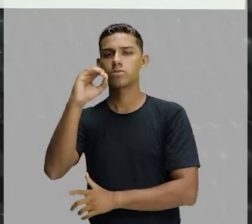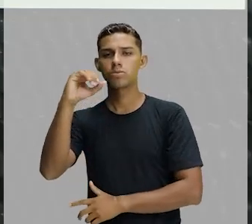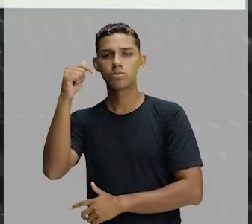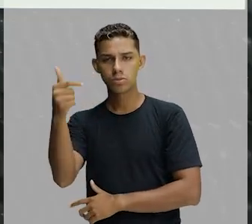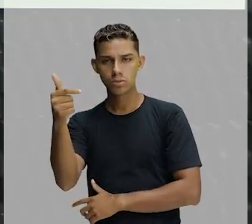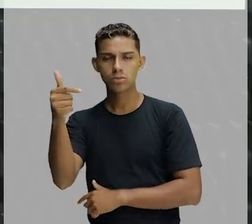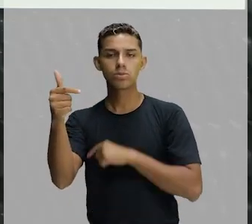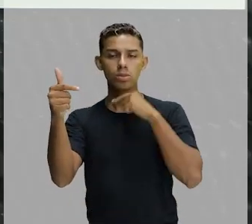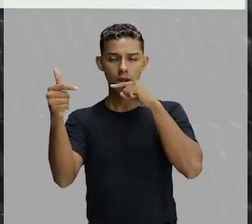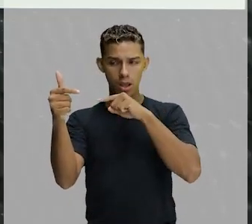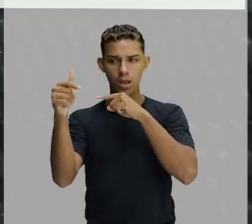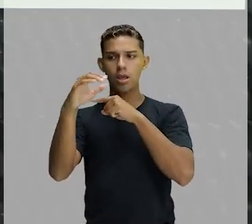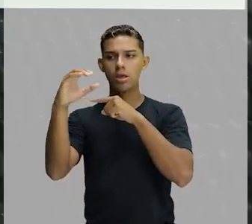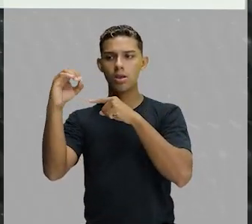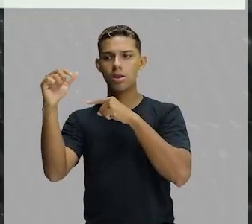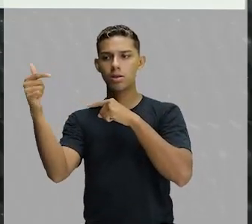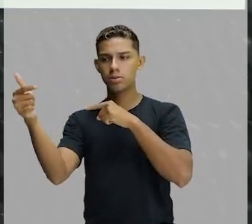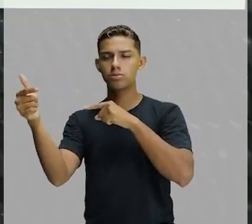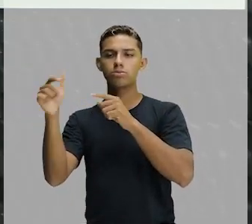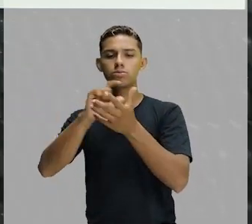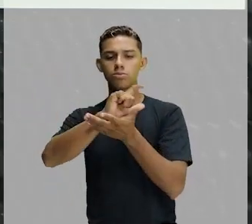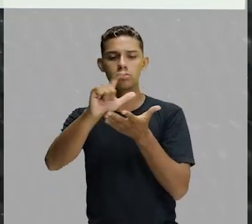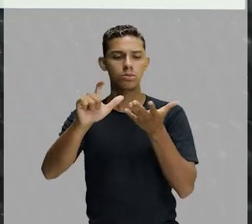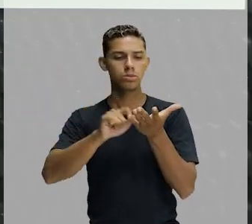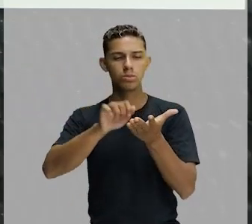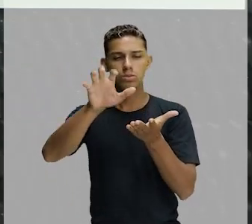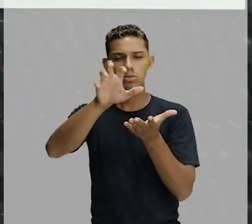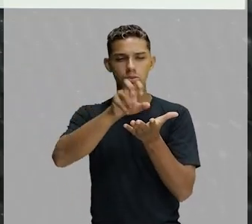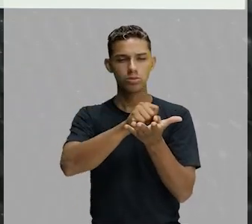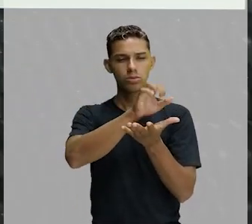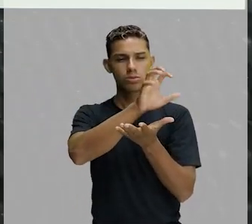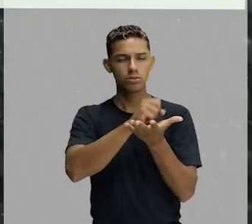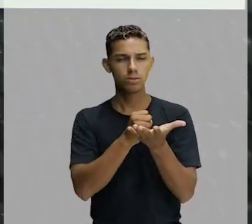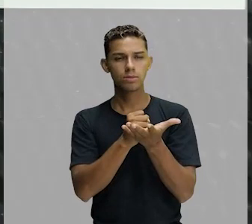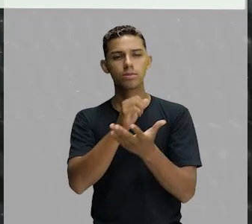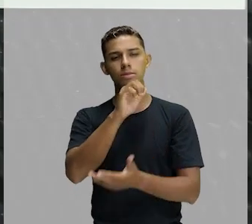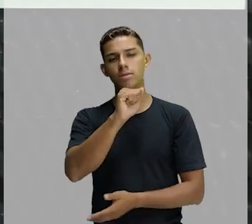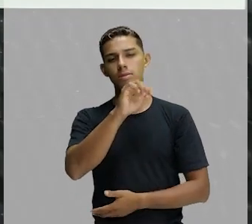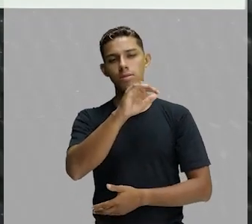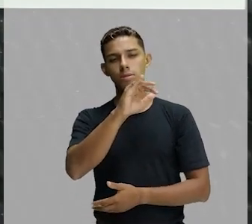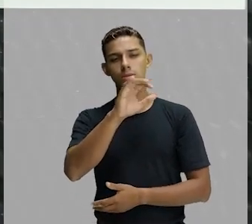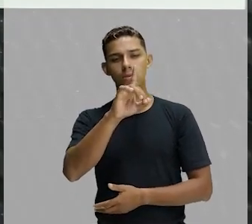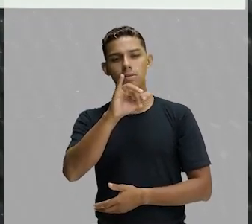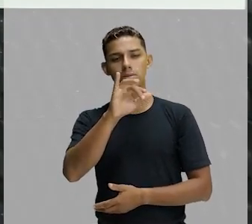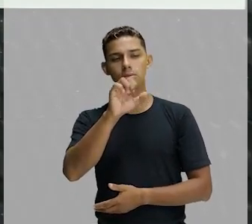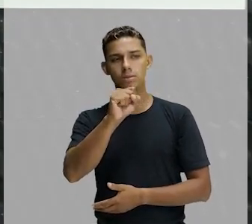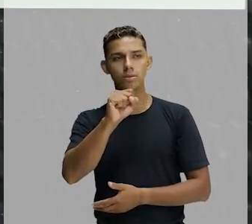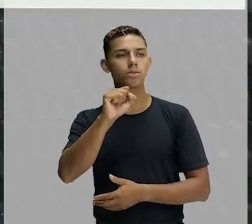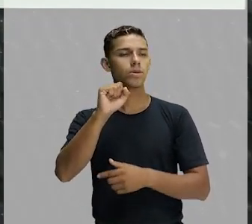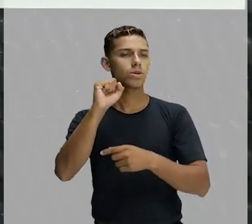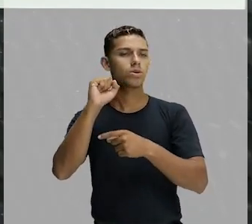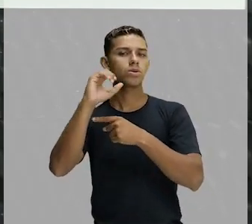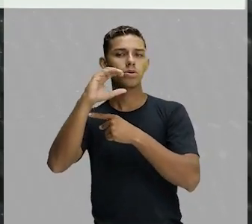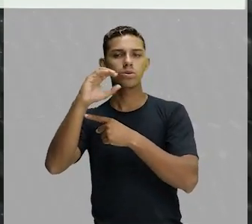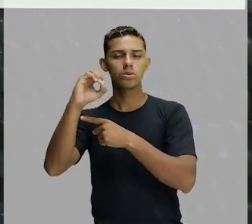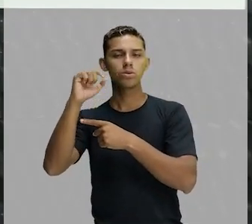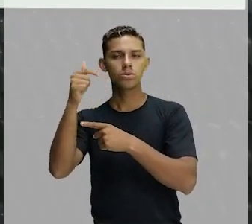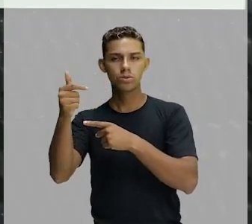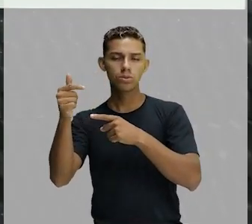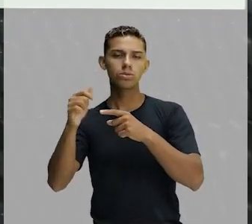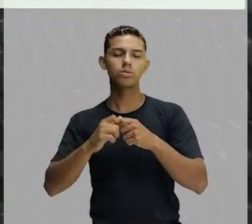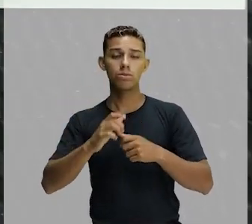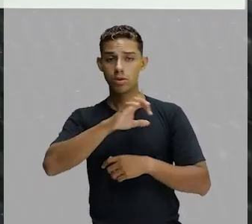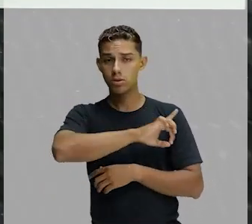Esse gás carbônico no interior das folhas acumulam-se formando ácido carbônico. E aí, durante o dia, quando os estômatos se